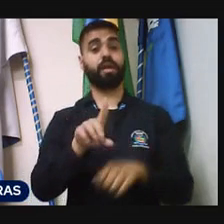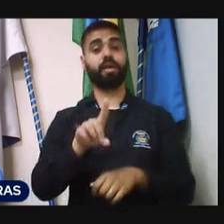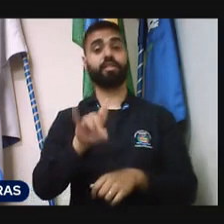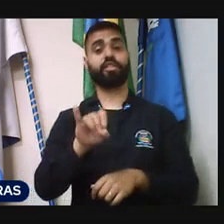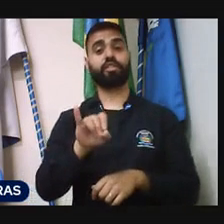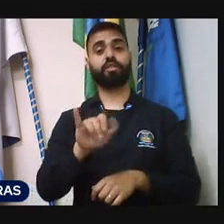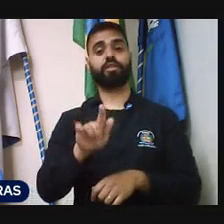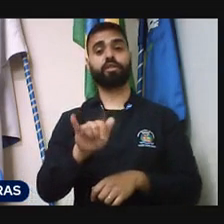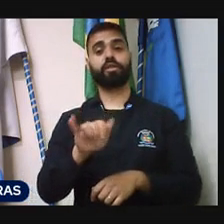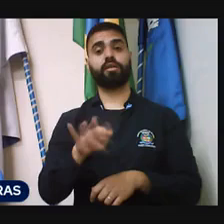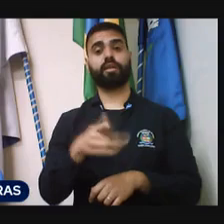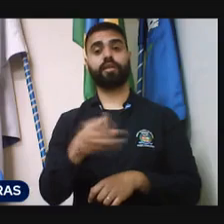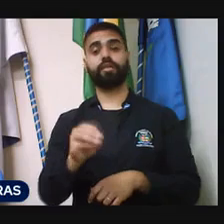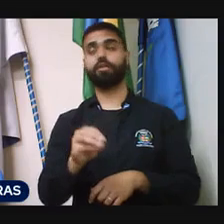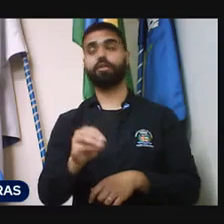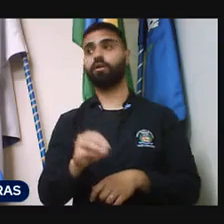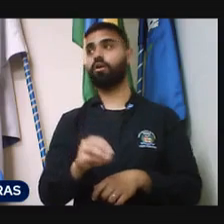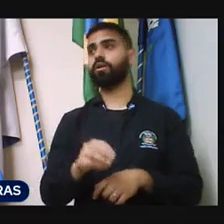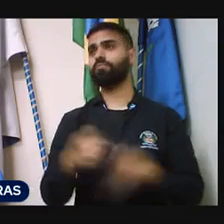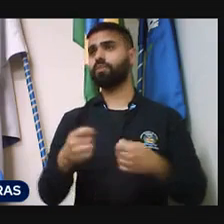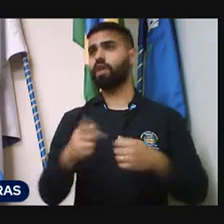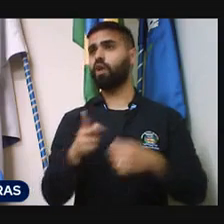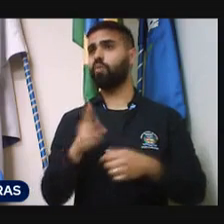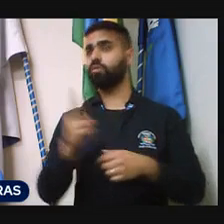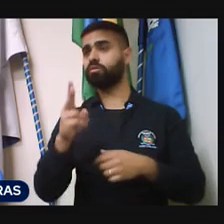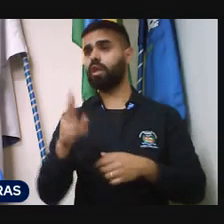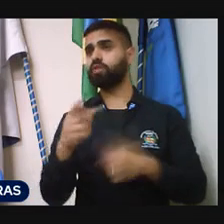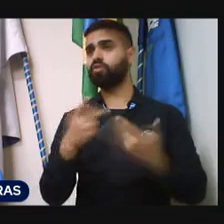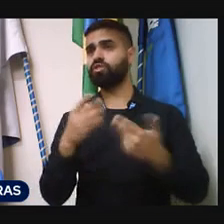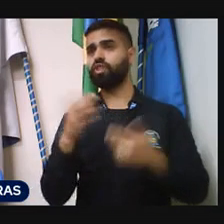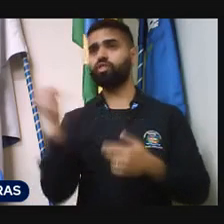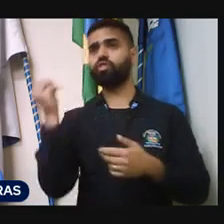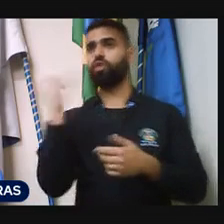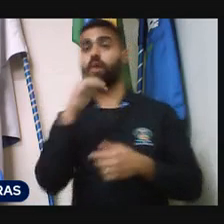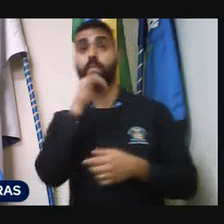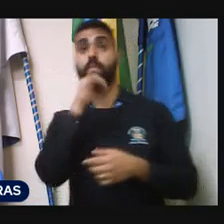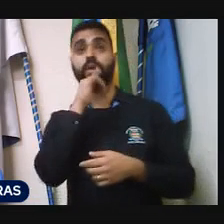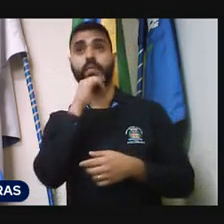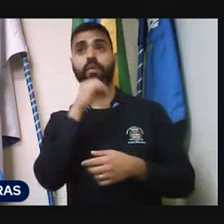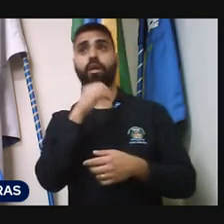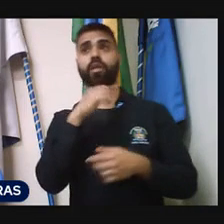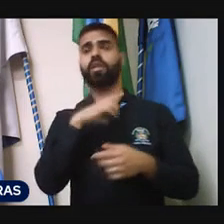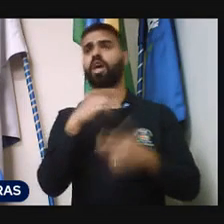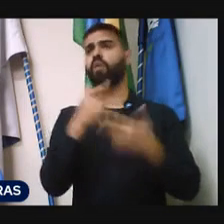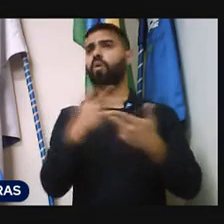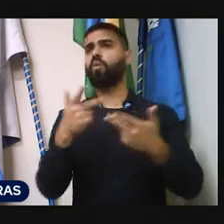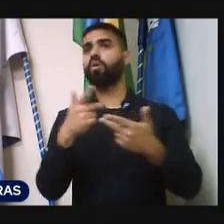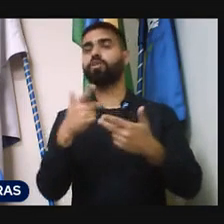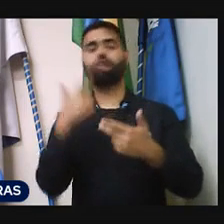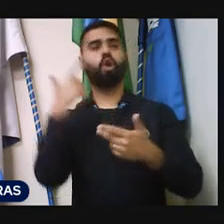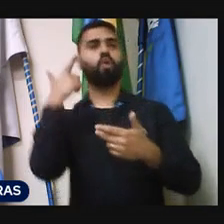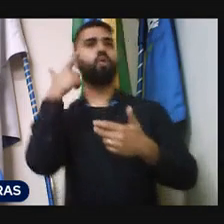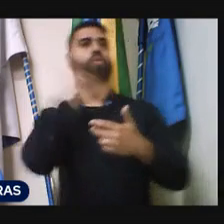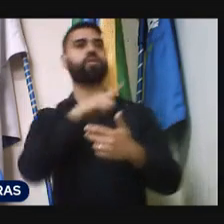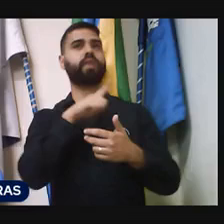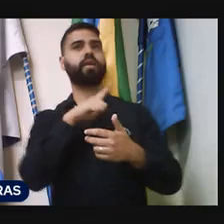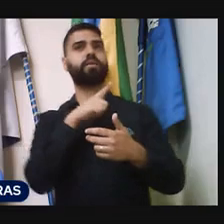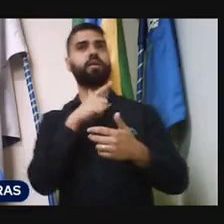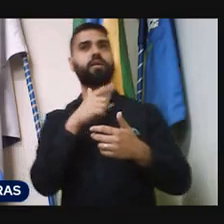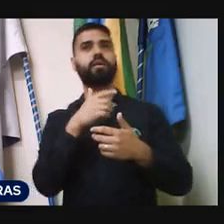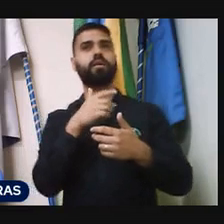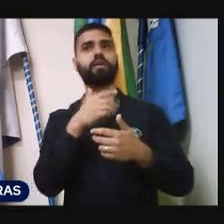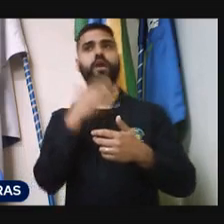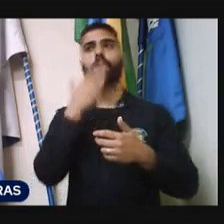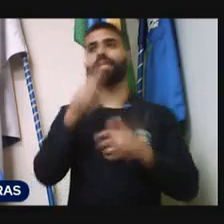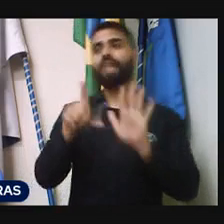nós temos que acompanhar a modernidade para ter o arquivo do Senhor lá de conservatório seu vai acessar as leis